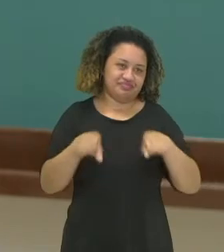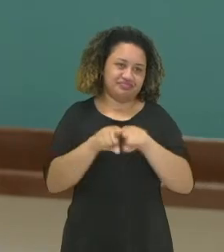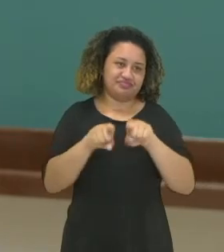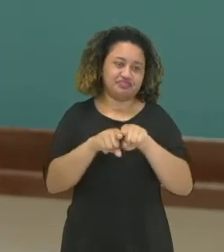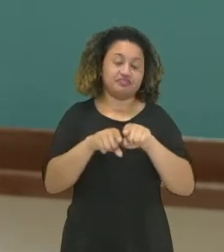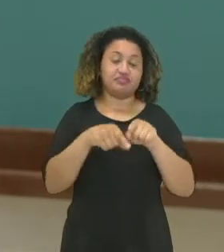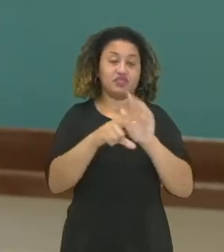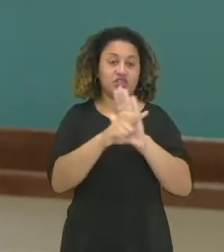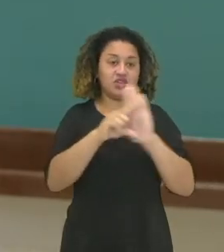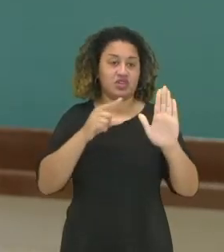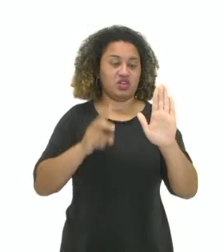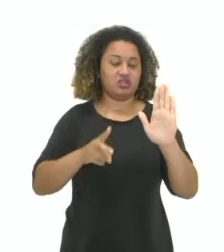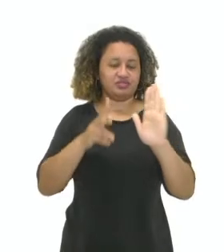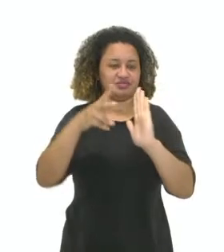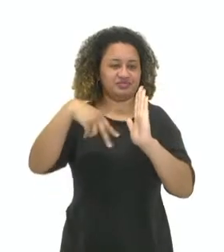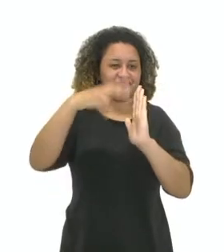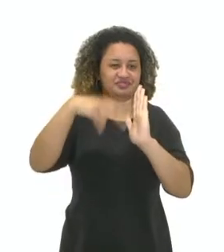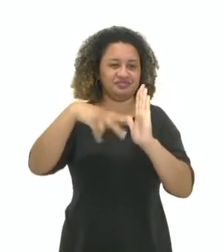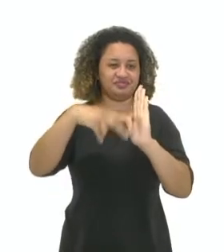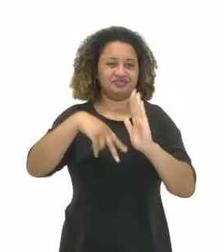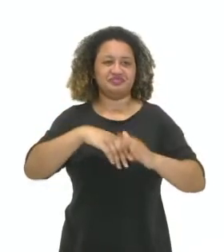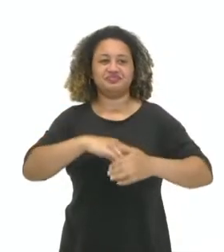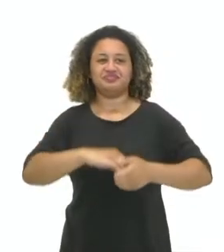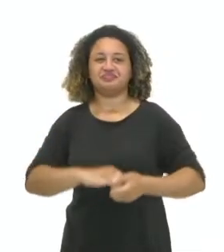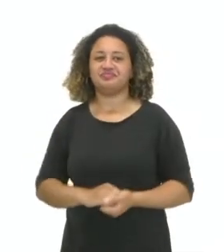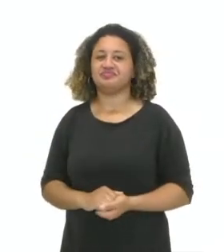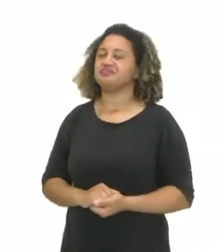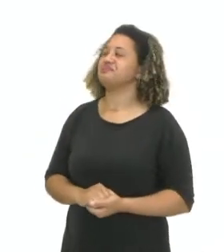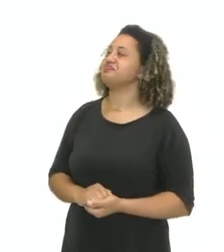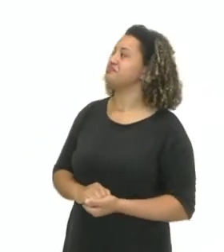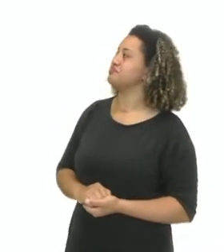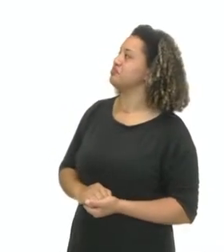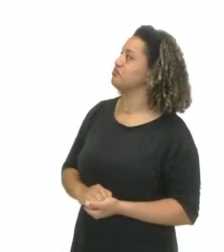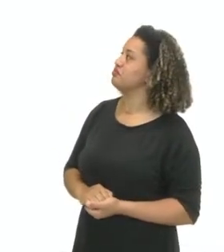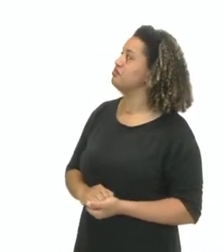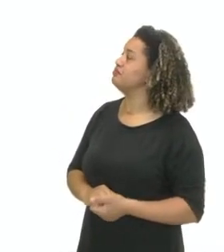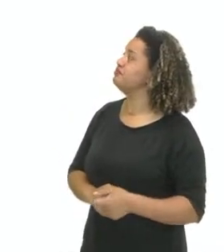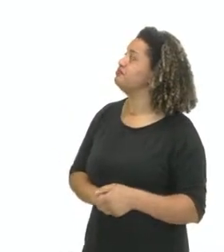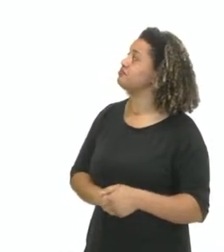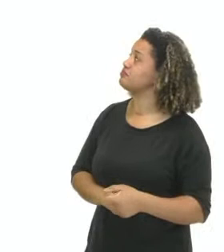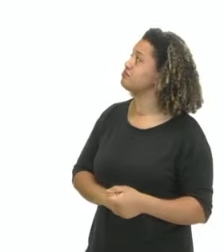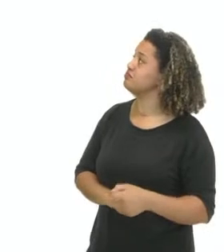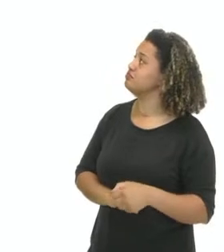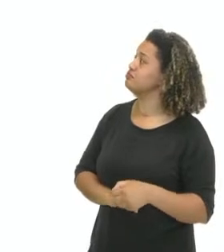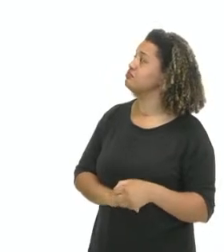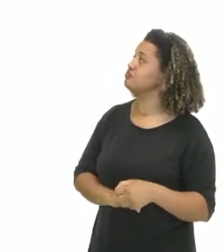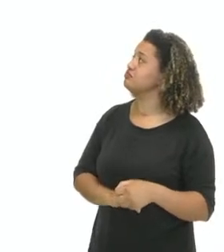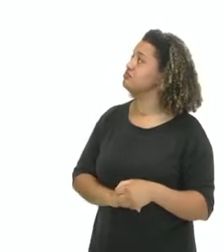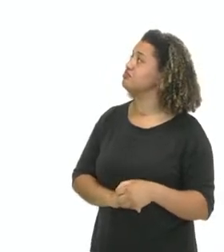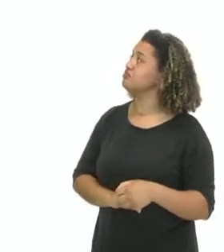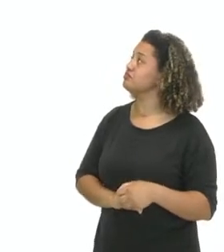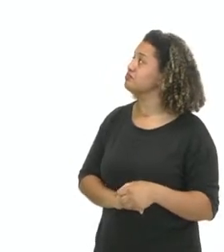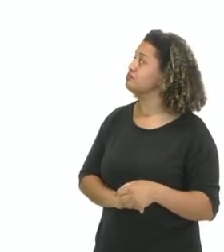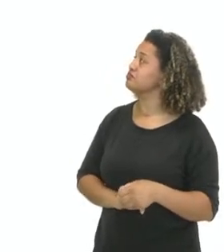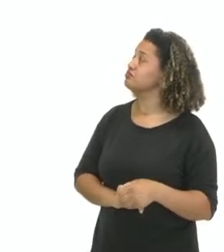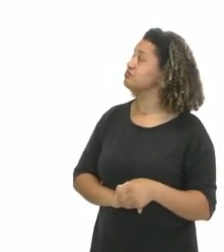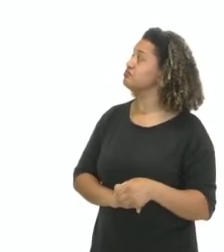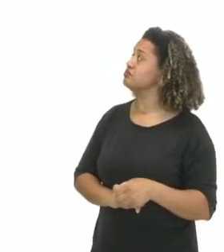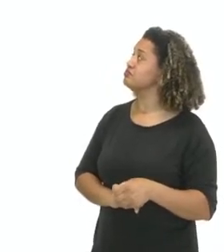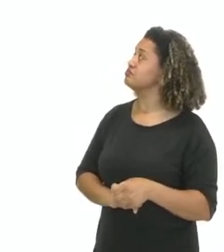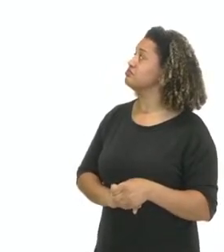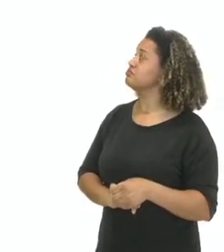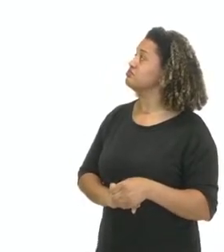do Ateneu, vamos ler. Vais encontrar o mundo, disse-me meu pai à porta do Ateneu. Coragem para a